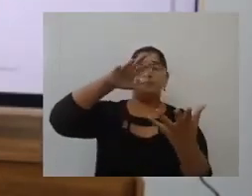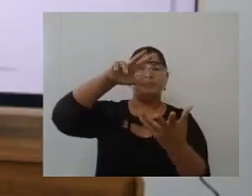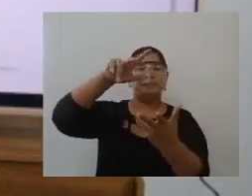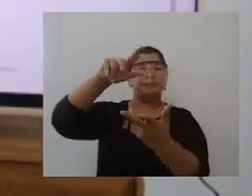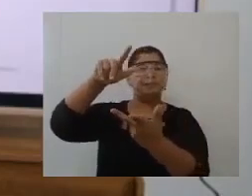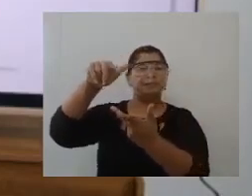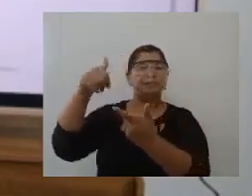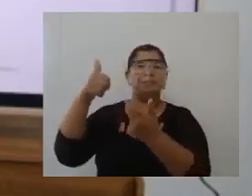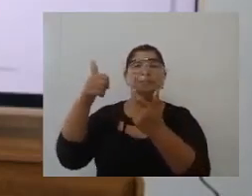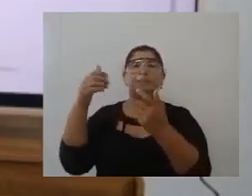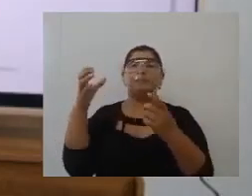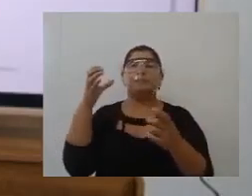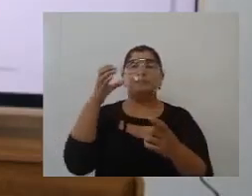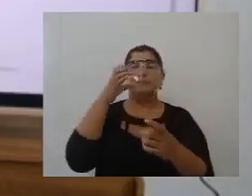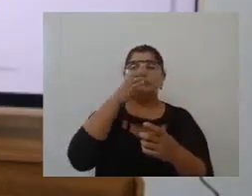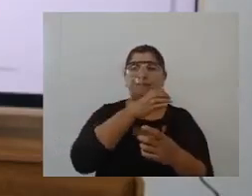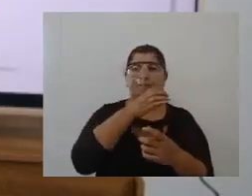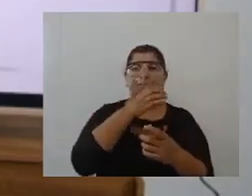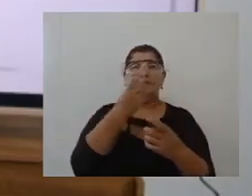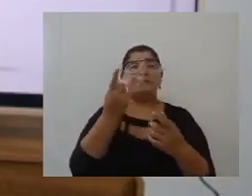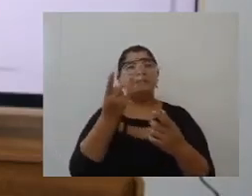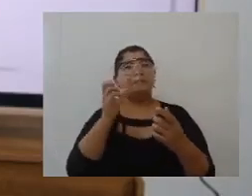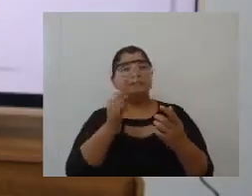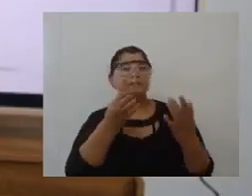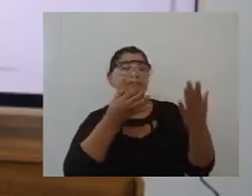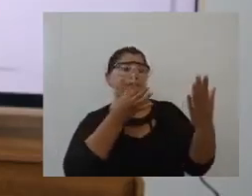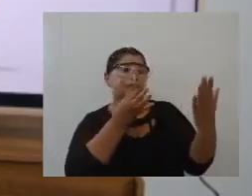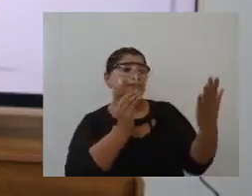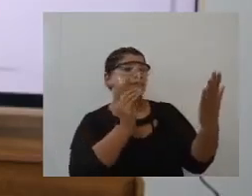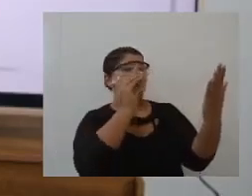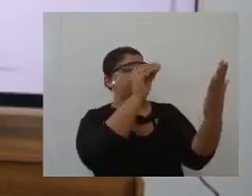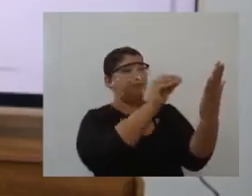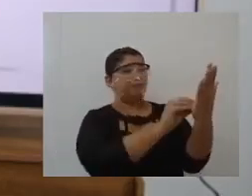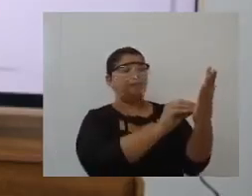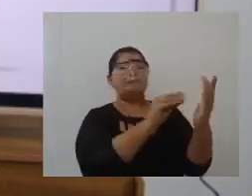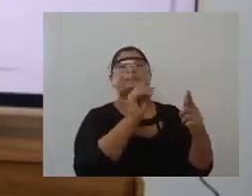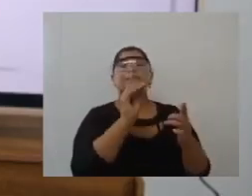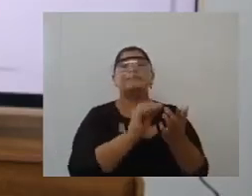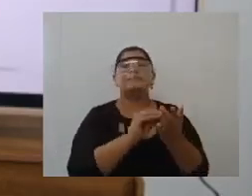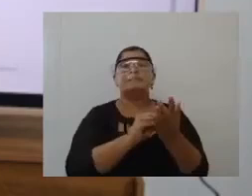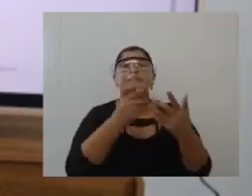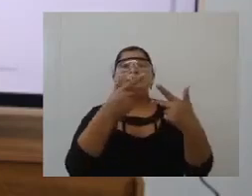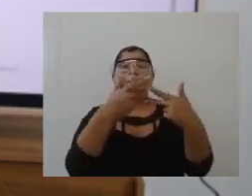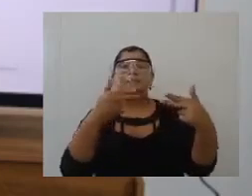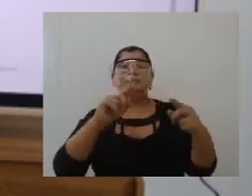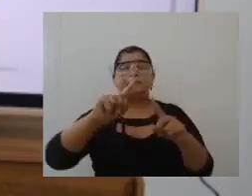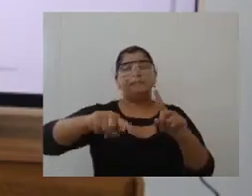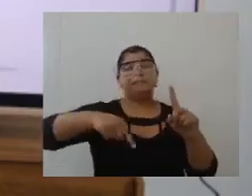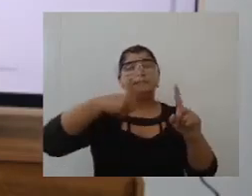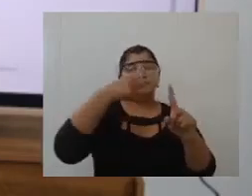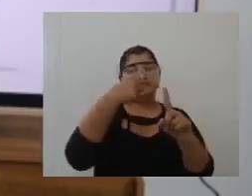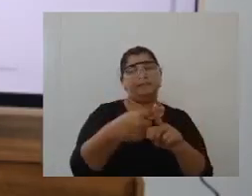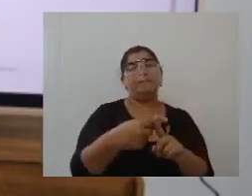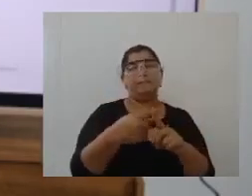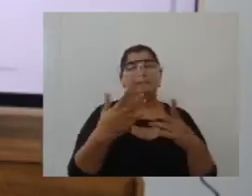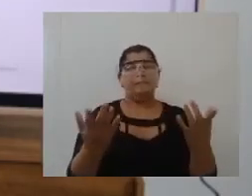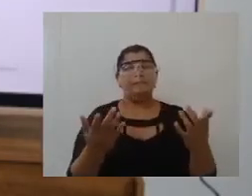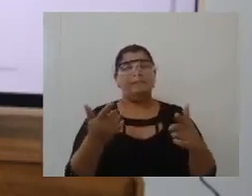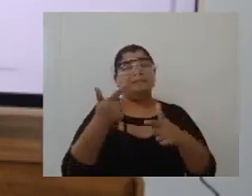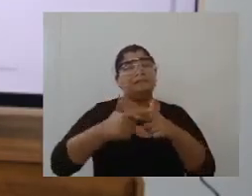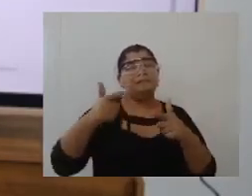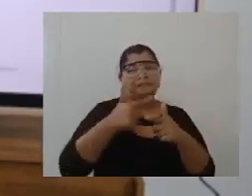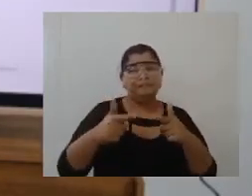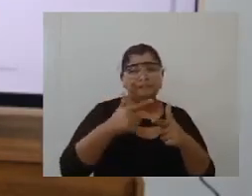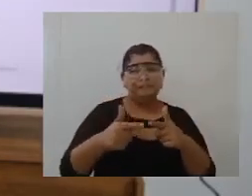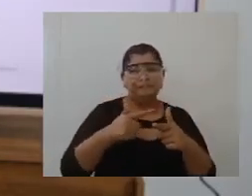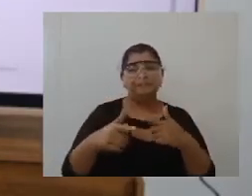assim, olha, faltou colocar mais uma causa do aquecimento global. Faltou colocar mais uma consequência